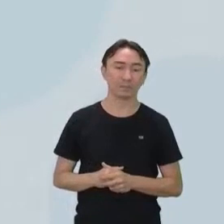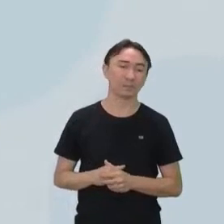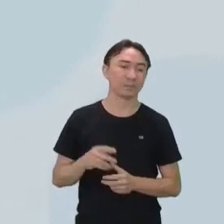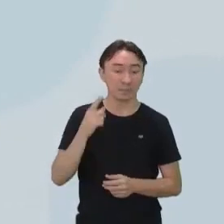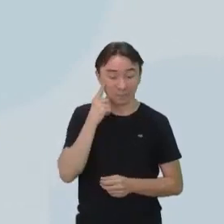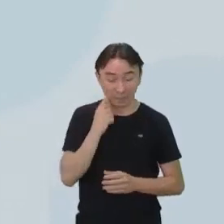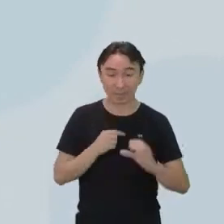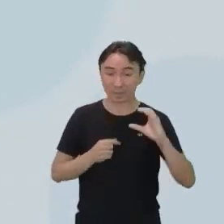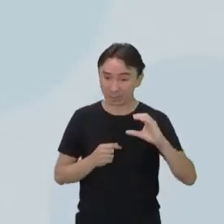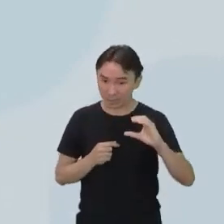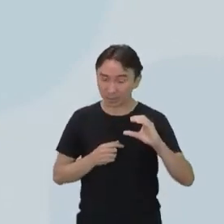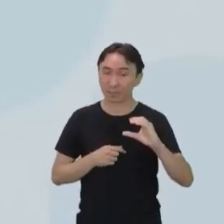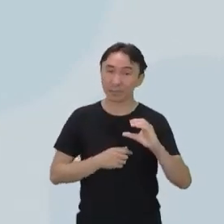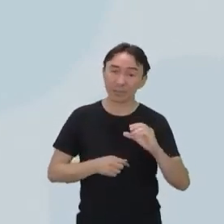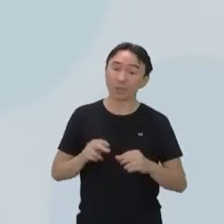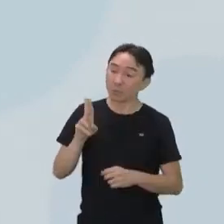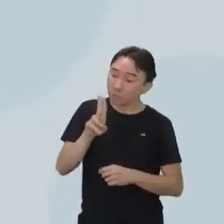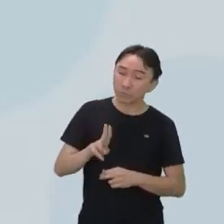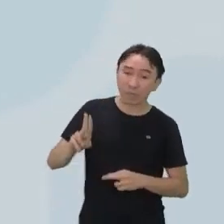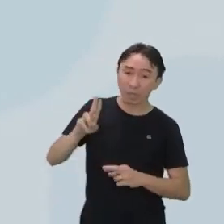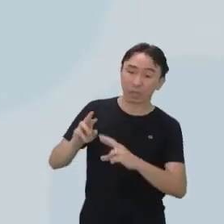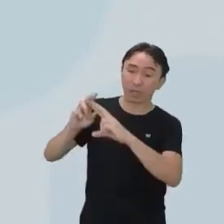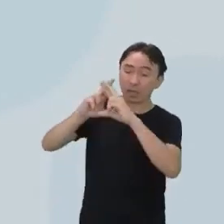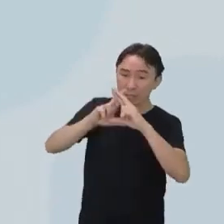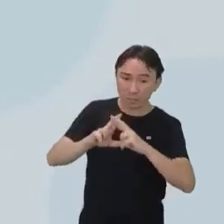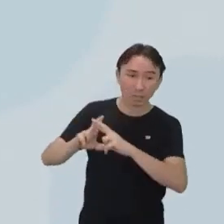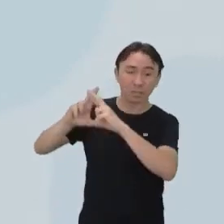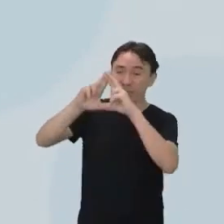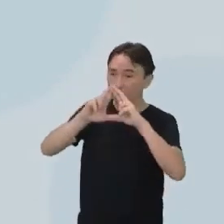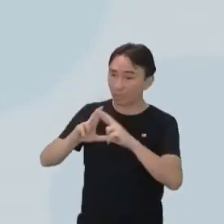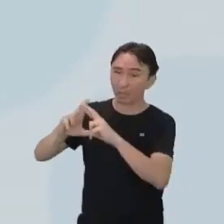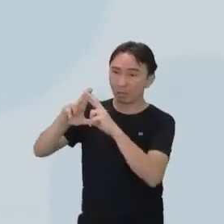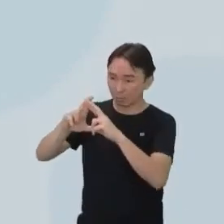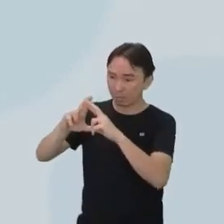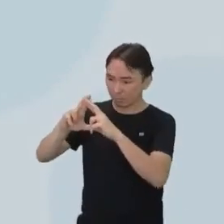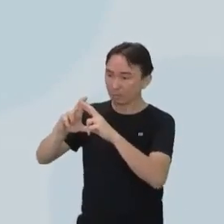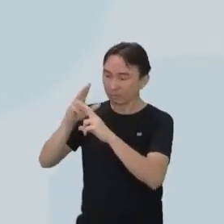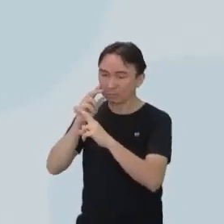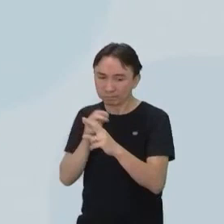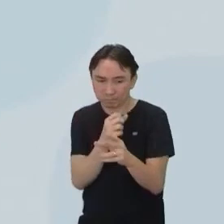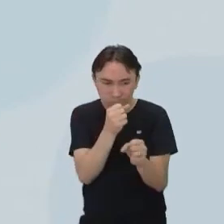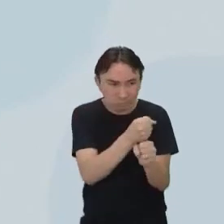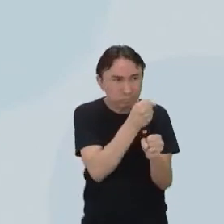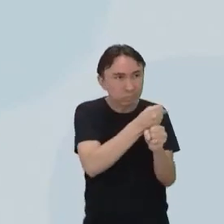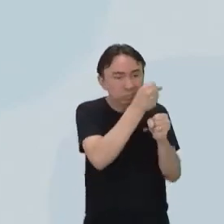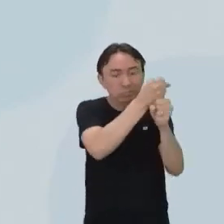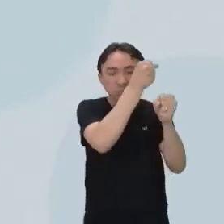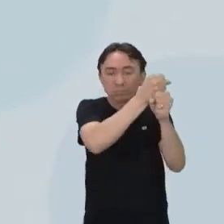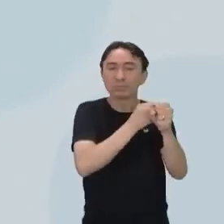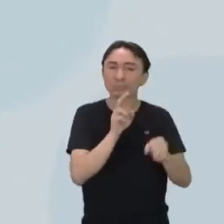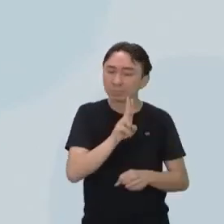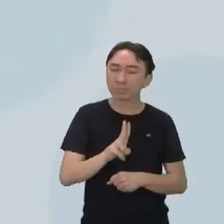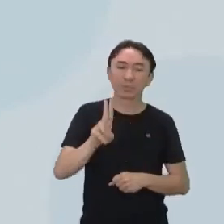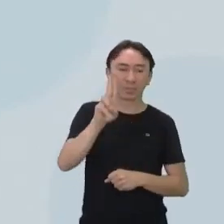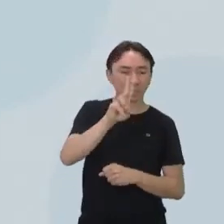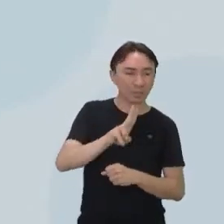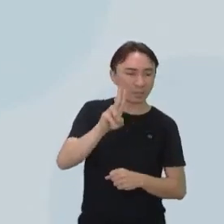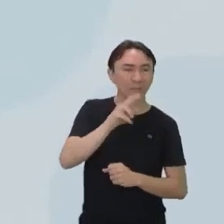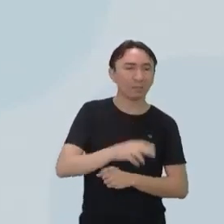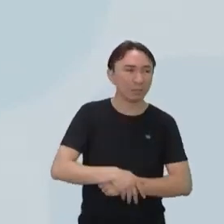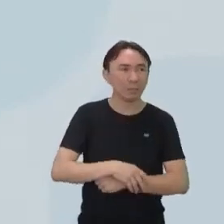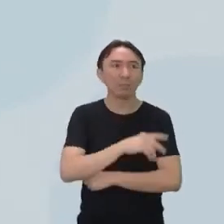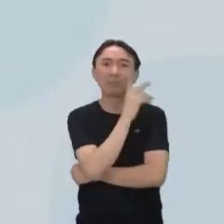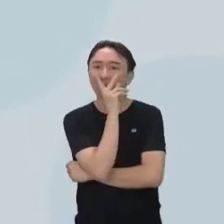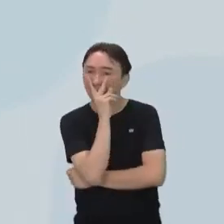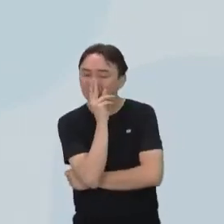de reciclagem na construção. Essa daí parece que é favorável, né, professor? Usar aí os materiais de uso aí provenientes